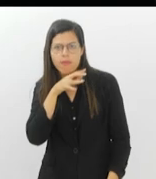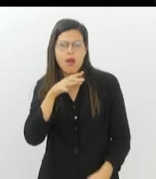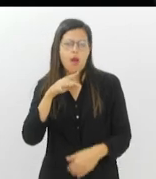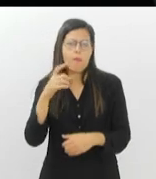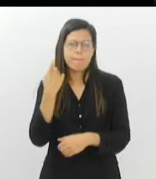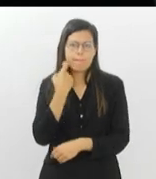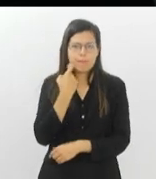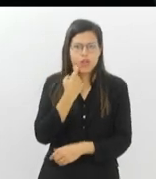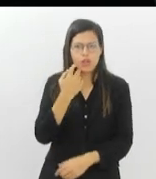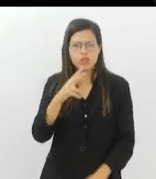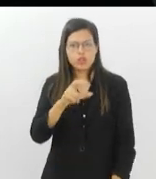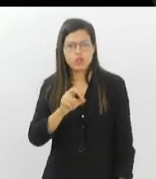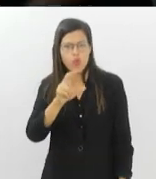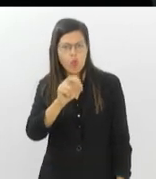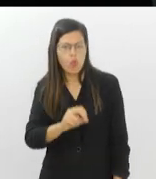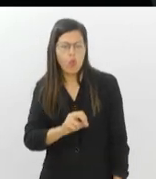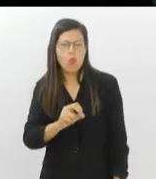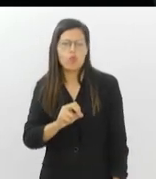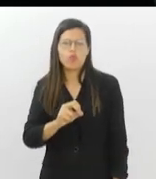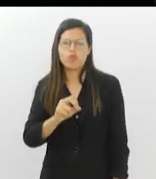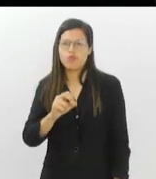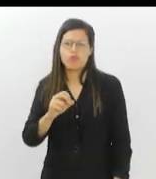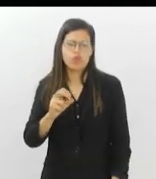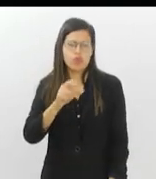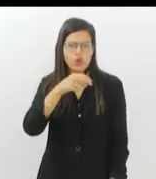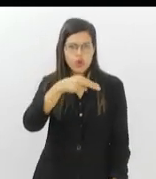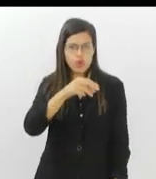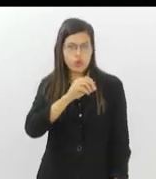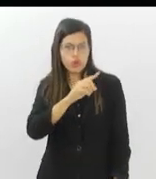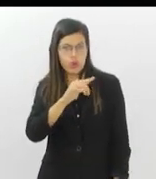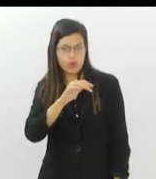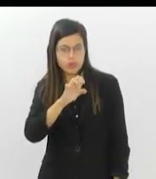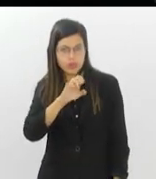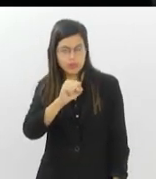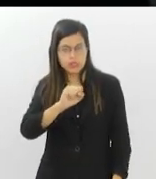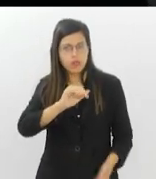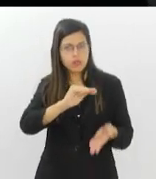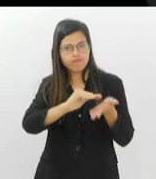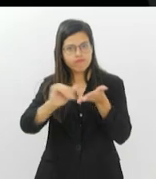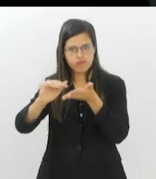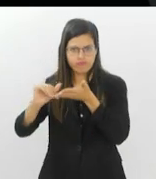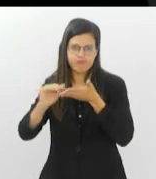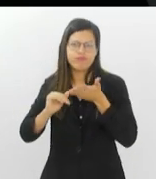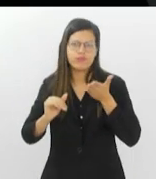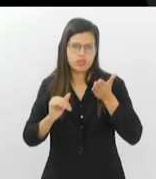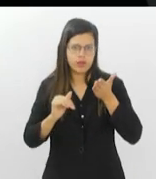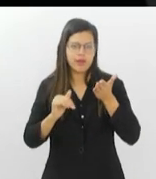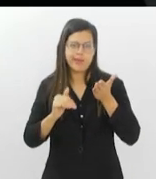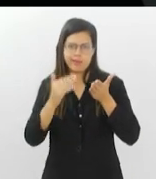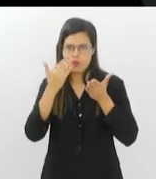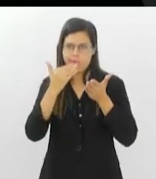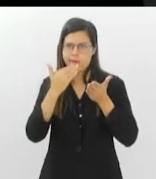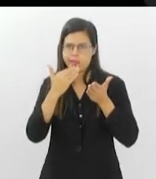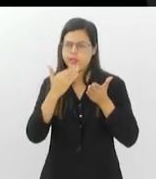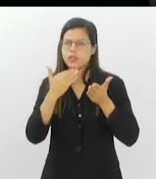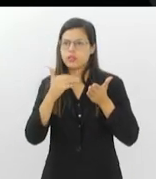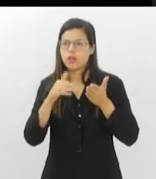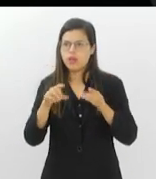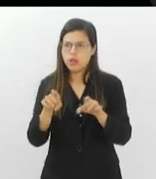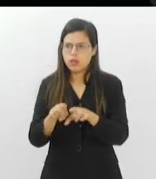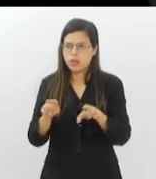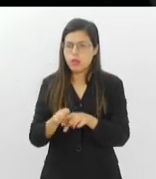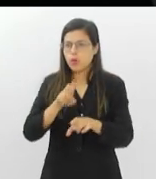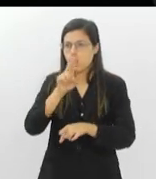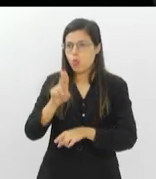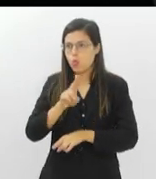ovo, algumas leguminosas, nozes, eles realmente são retirados da dieta desse paciente e o uso de uma